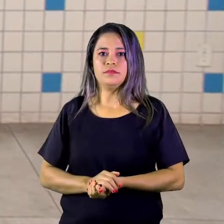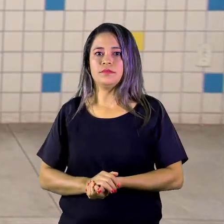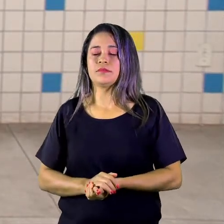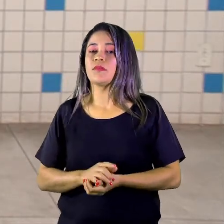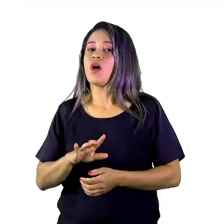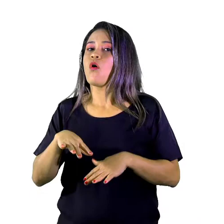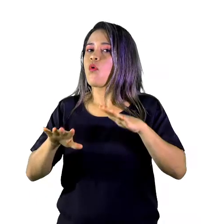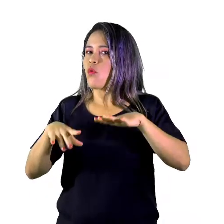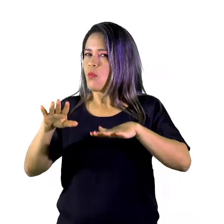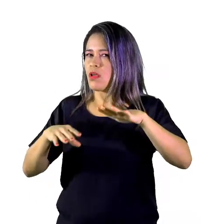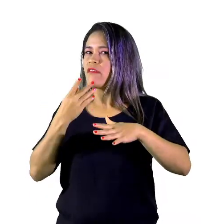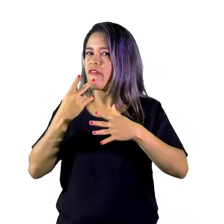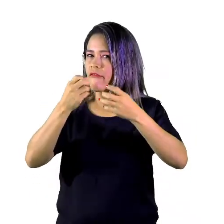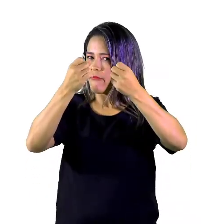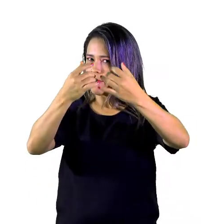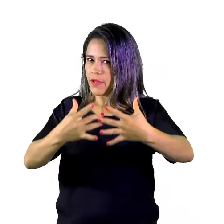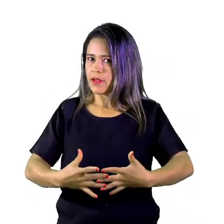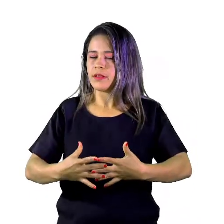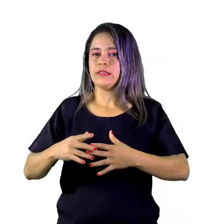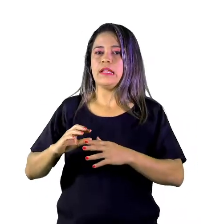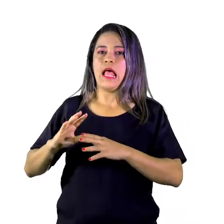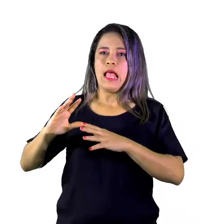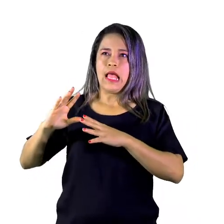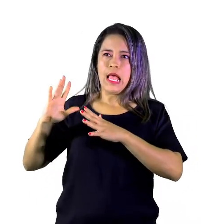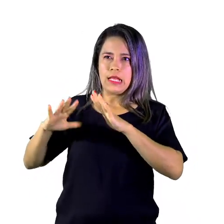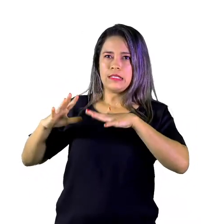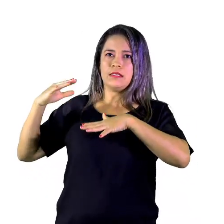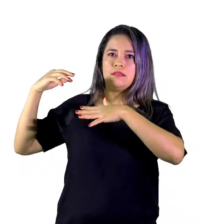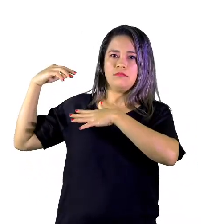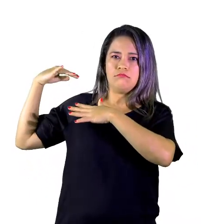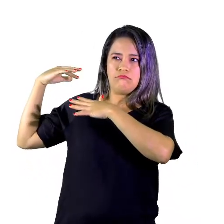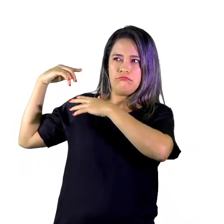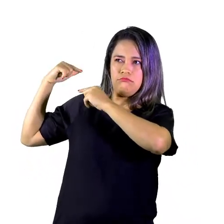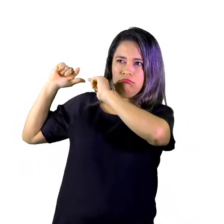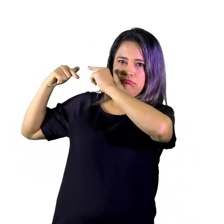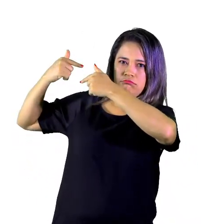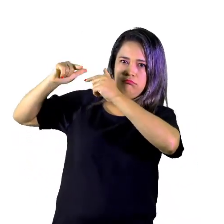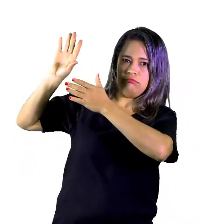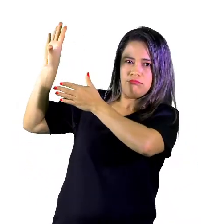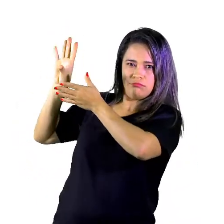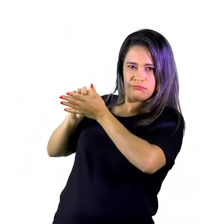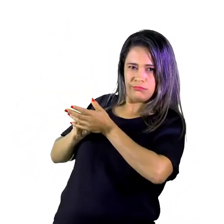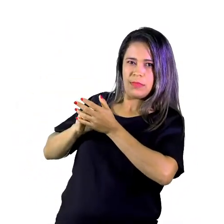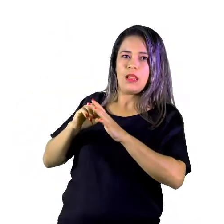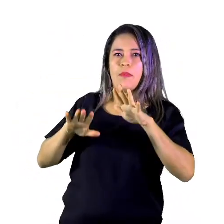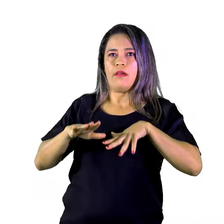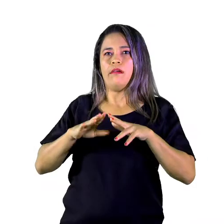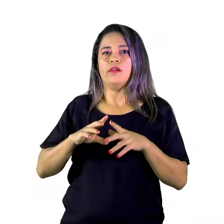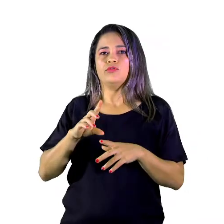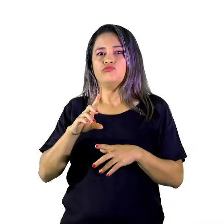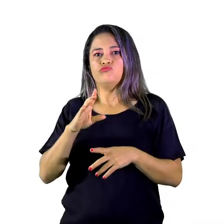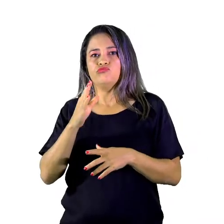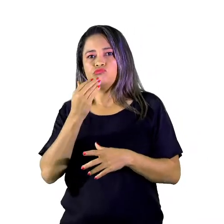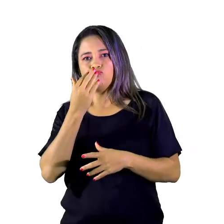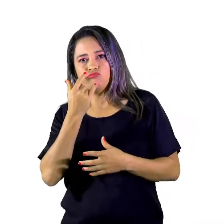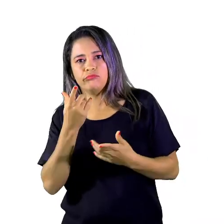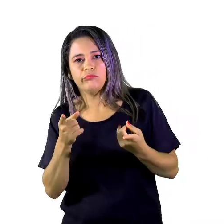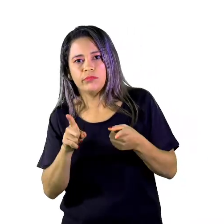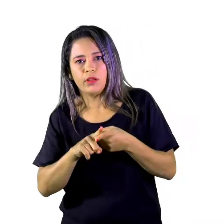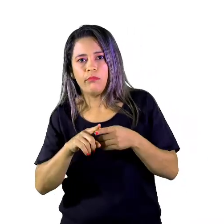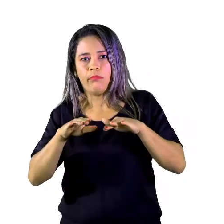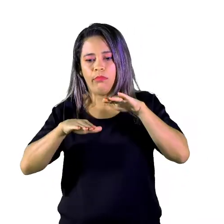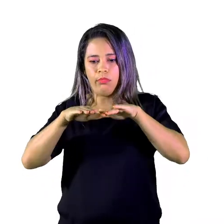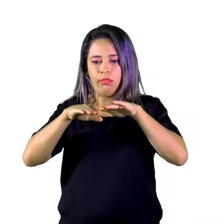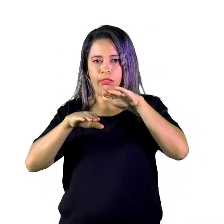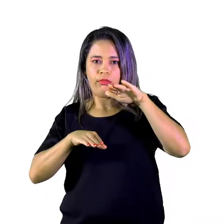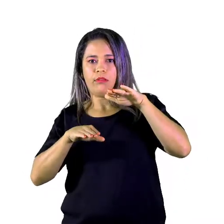algumas delas. As mutações genéticas, como eu falei, dietas mal equilibradas ou a subnutrição podem gerar